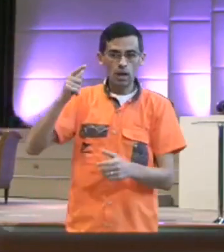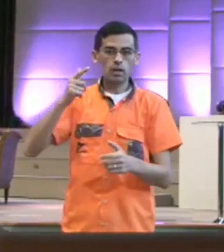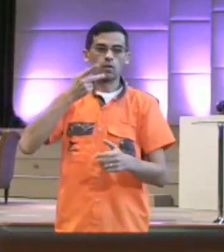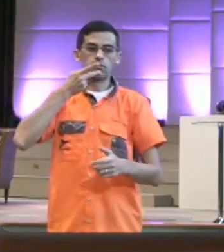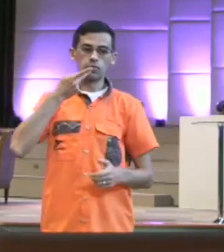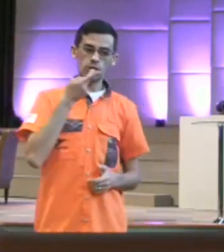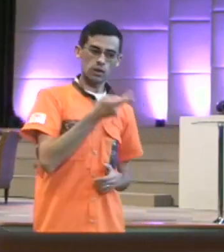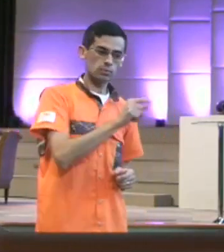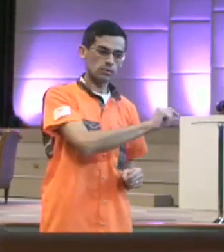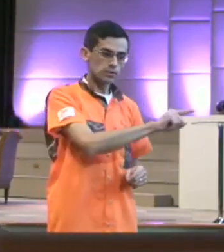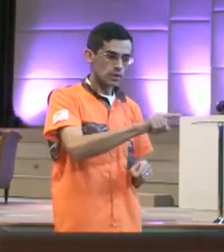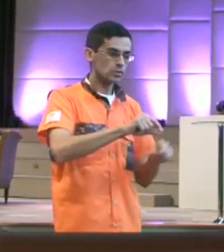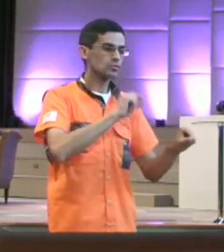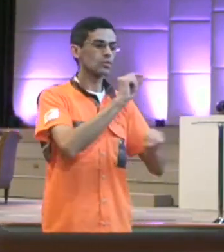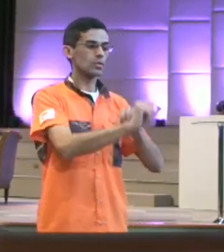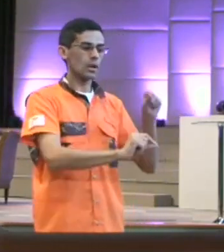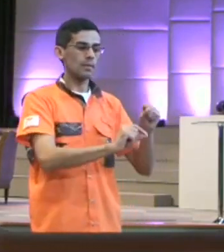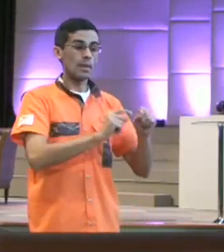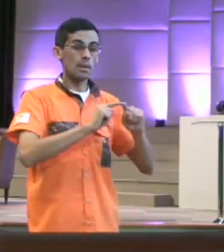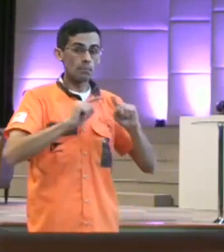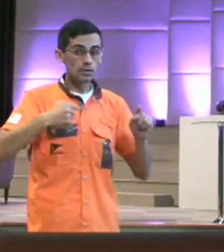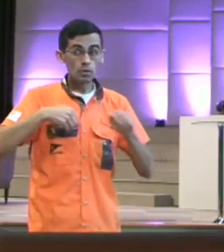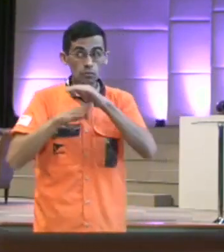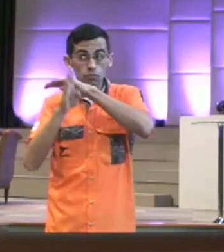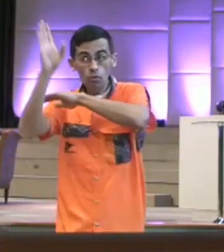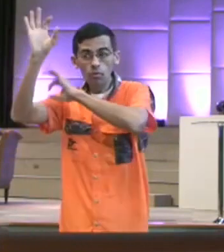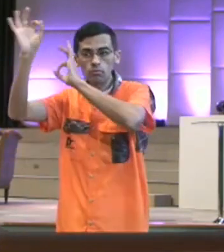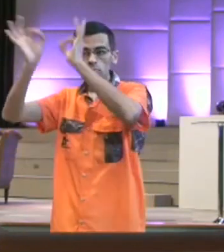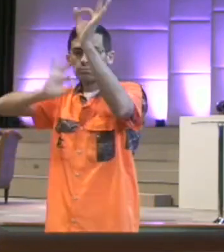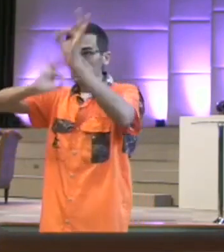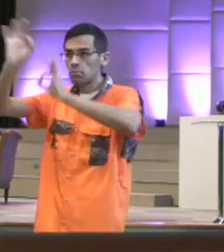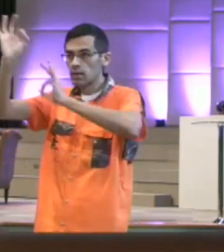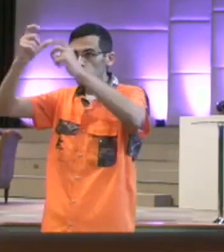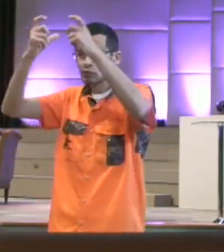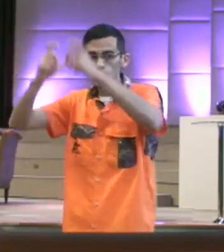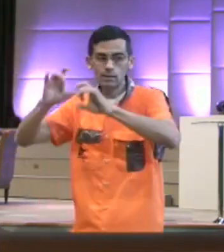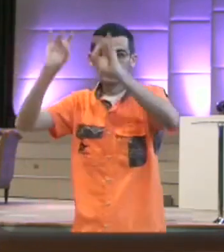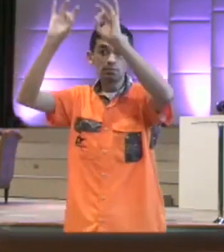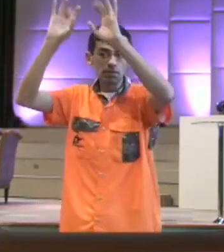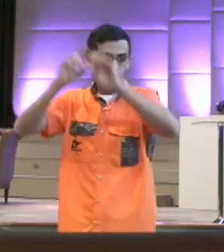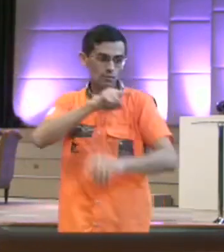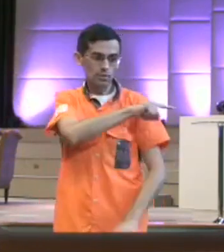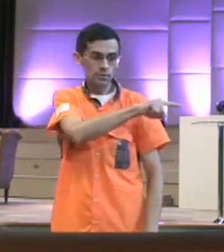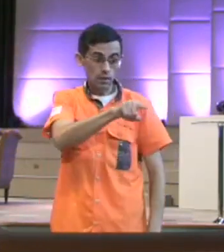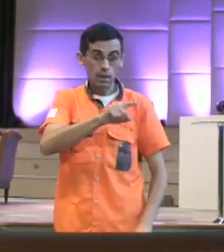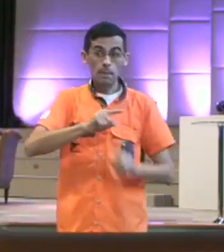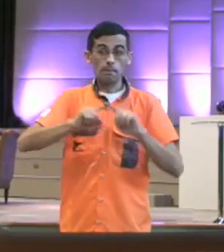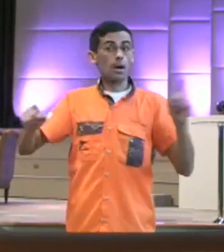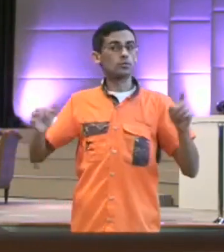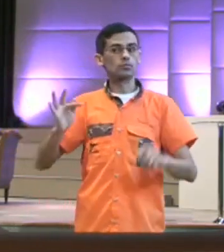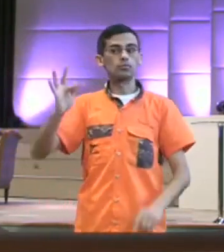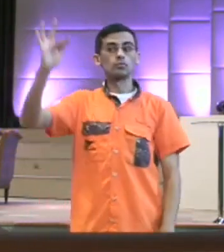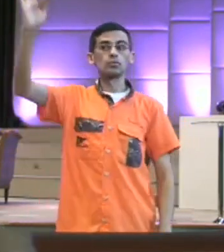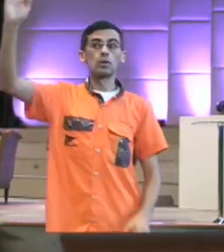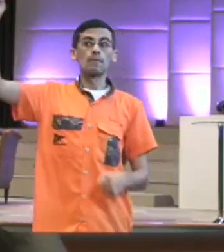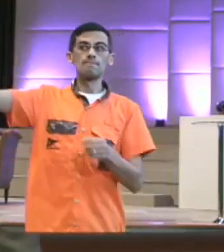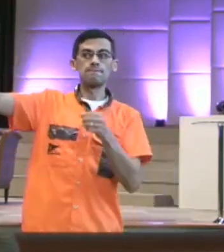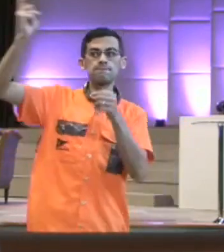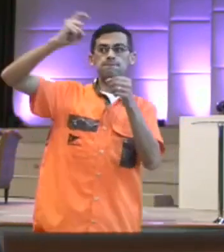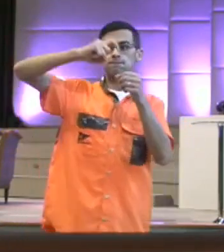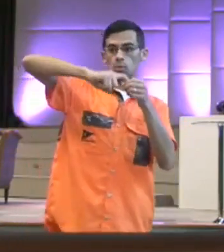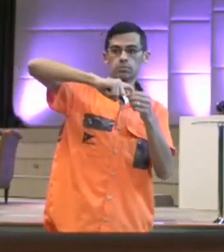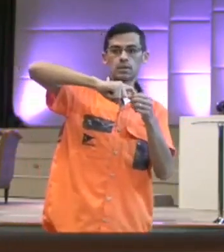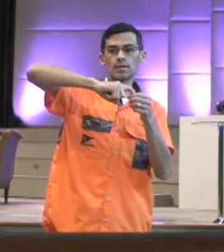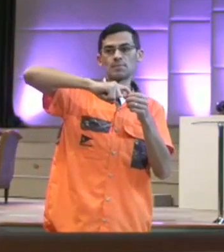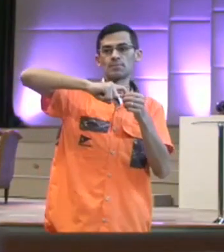eu teria dito para vocês. Então eu vou preparar um lugar para vocês e eu voltarei outra vez. É